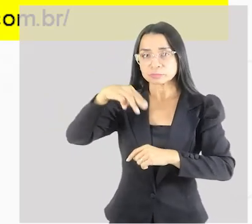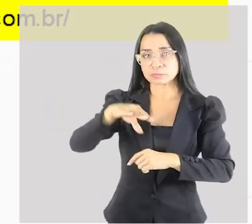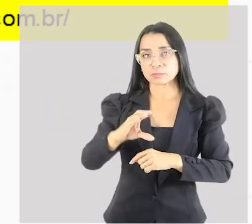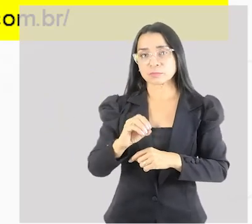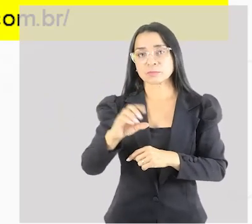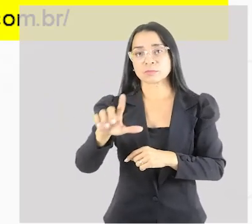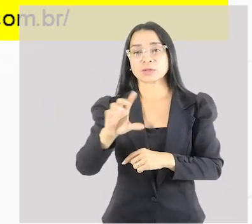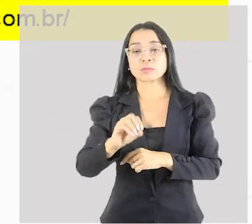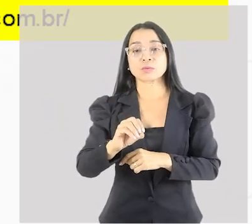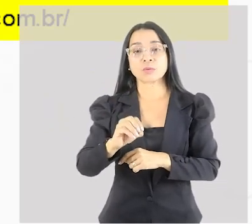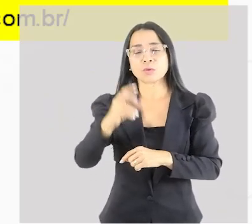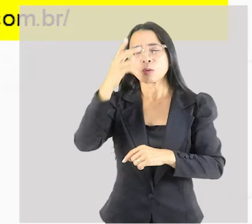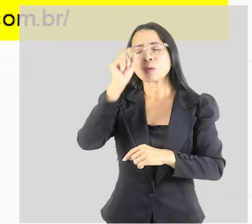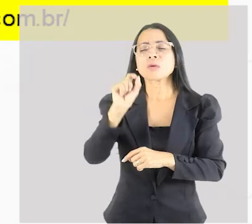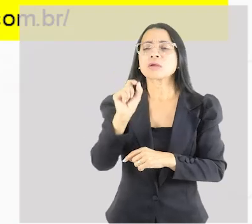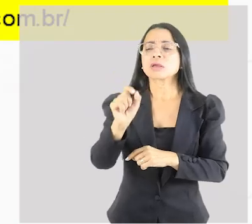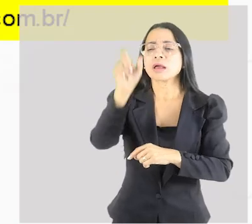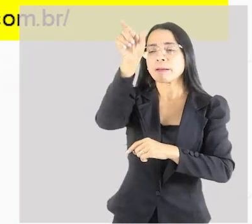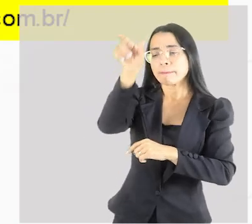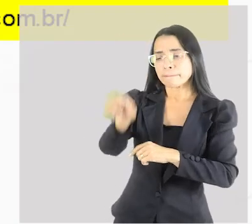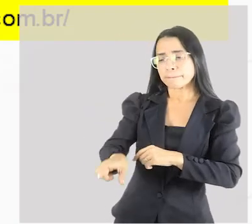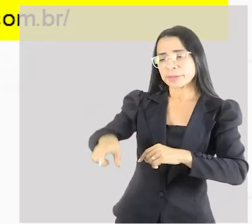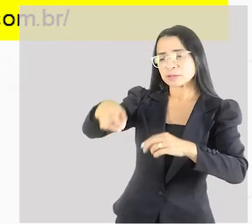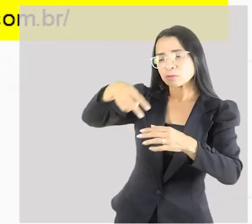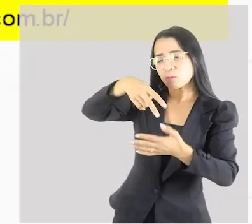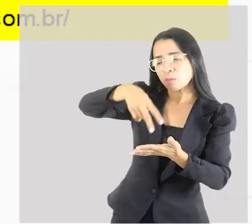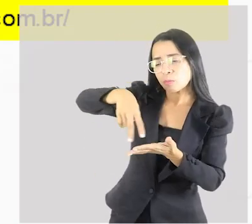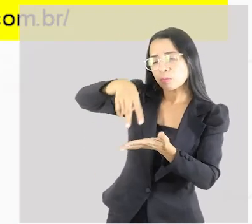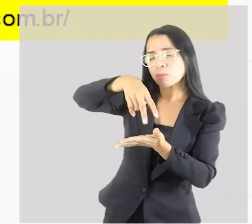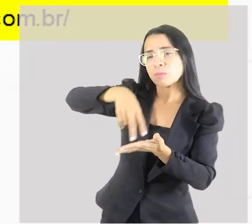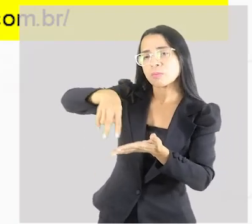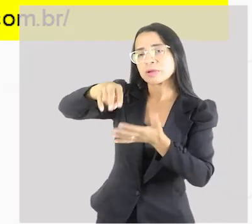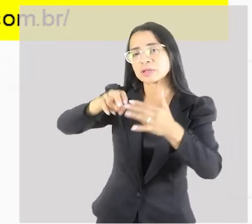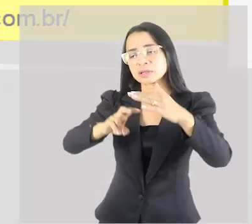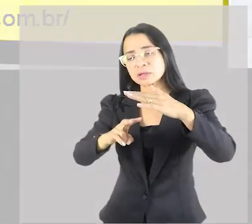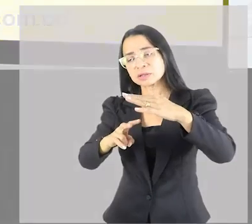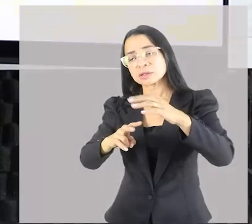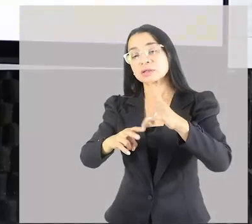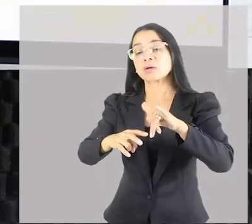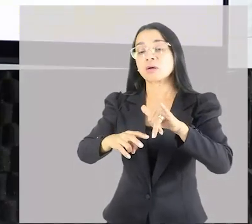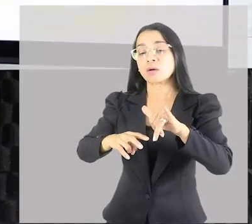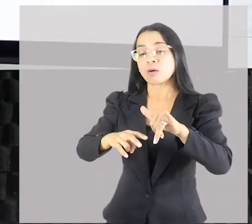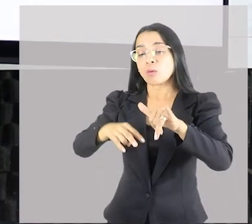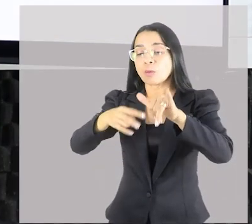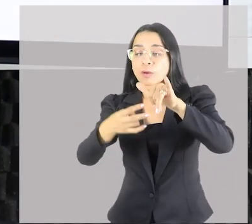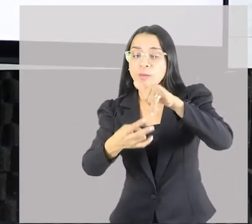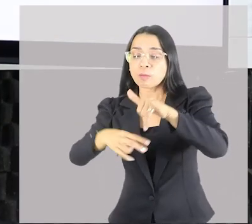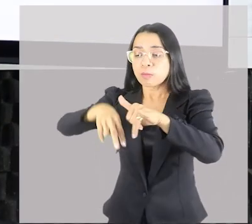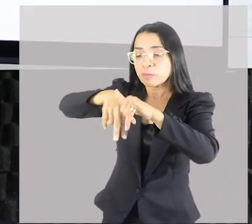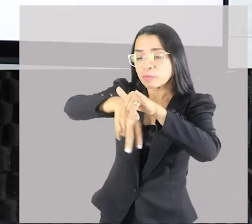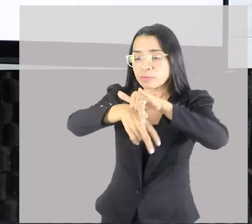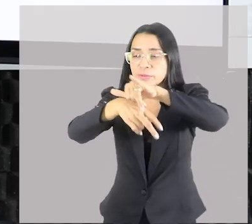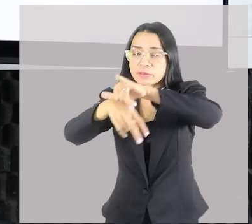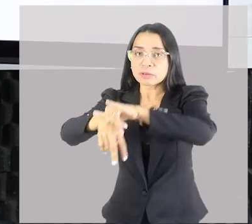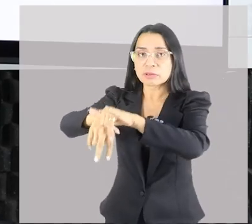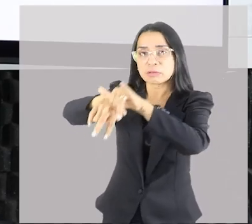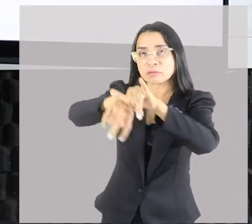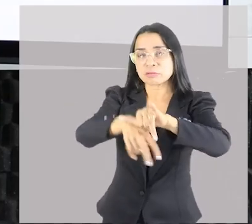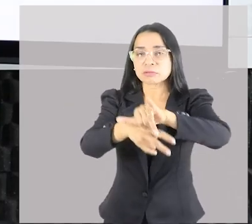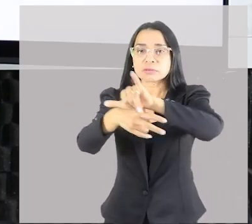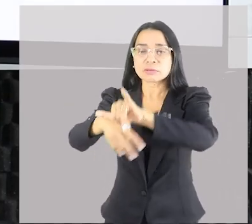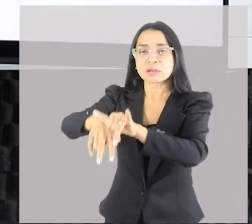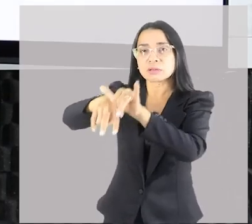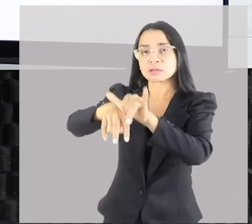que dança debaixo do boi. E ele carrega mais ou menos, aí, dependendo da estrutura deste boi, 5, 10,